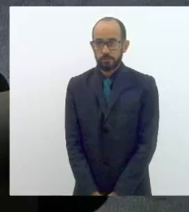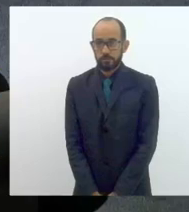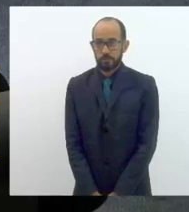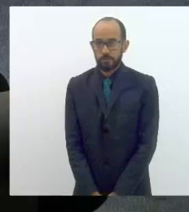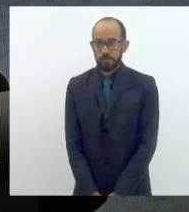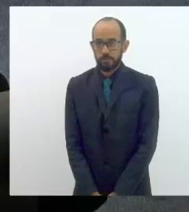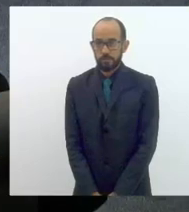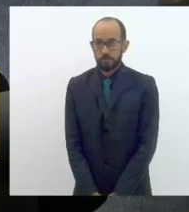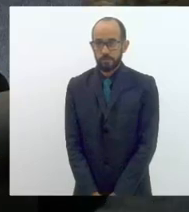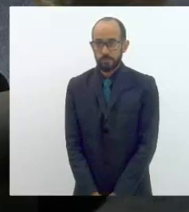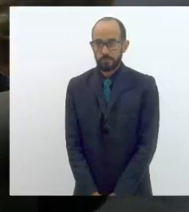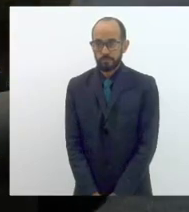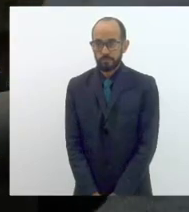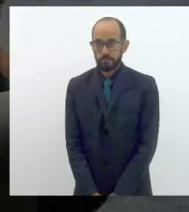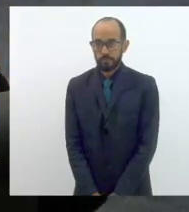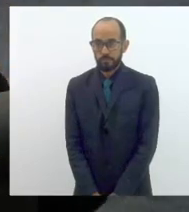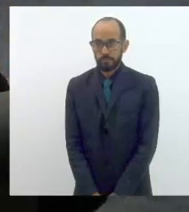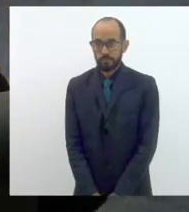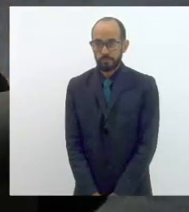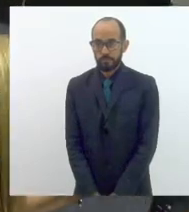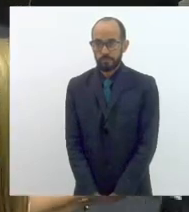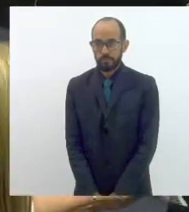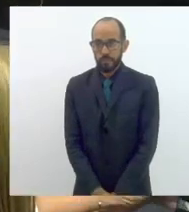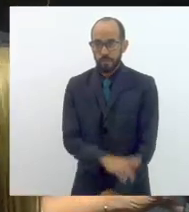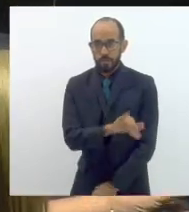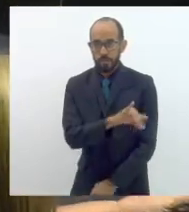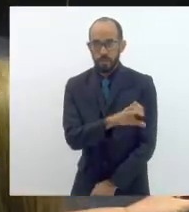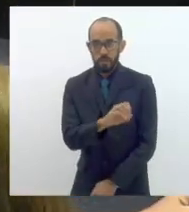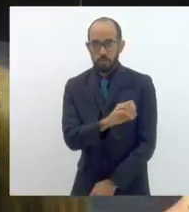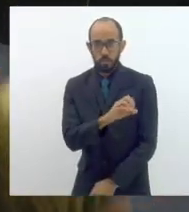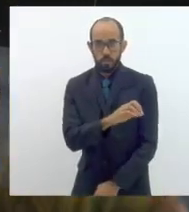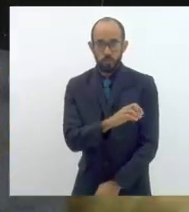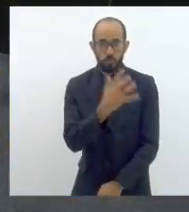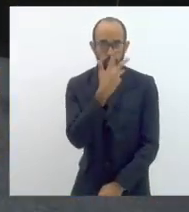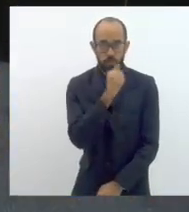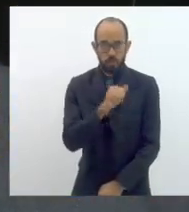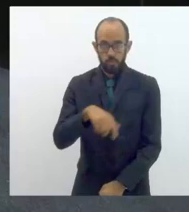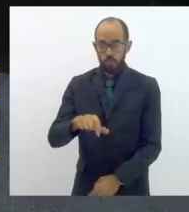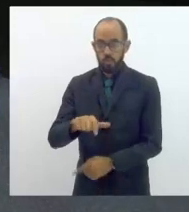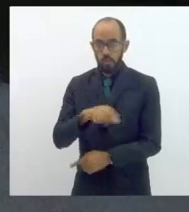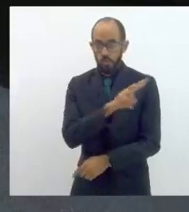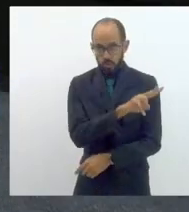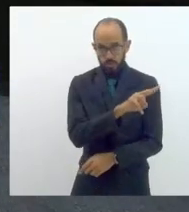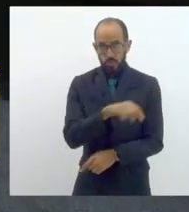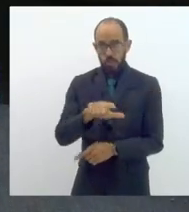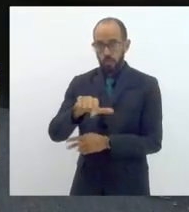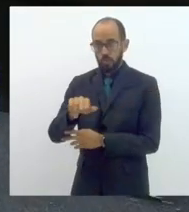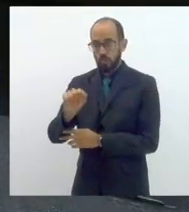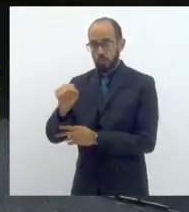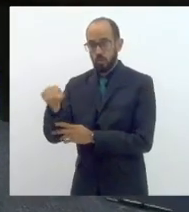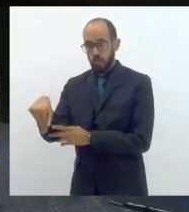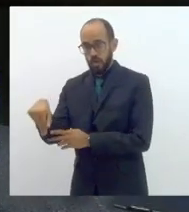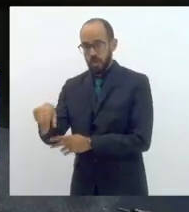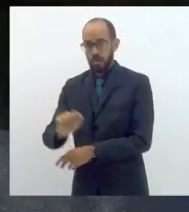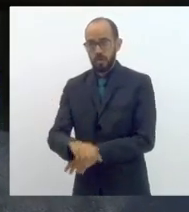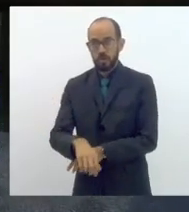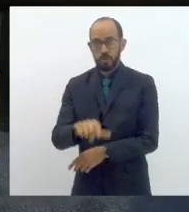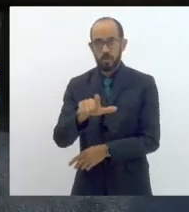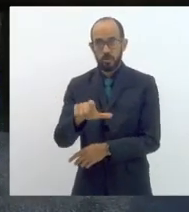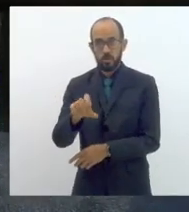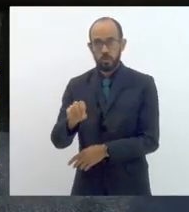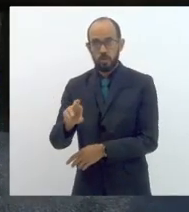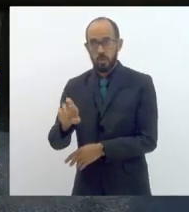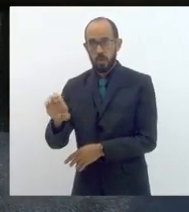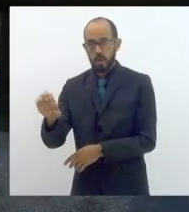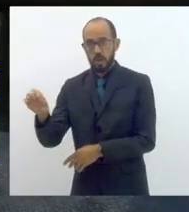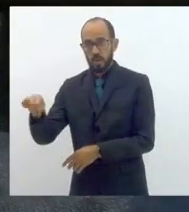Rio Bonito, dois representantes, Luane Souza Bezerra, Lohane Cristina Mônica